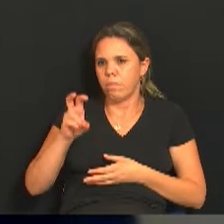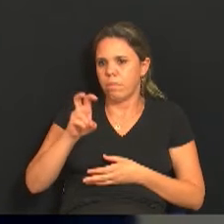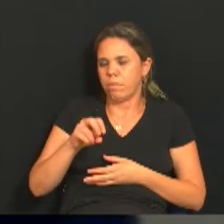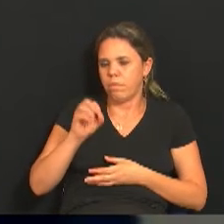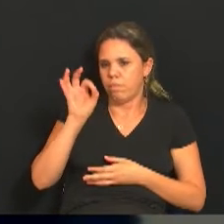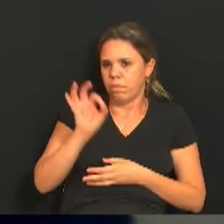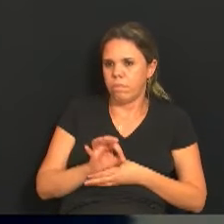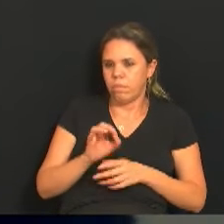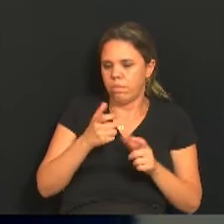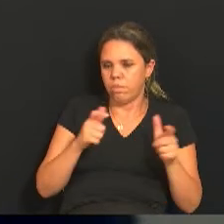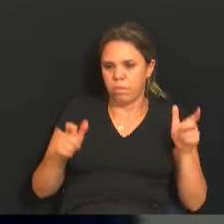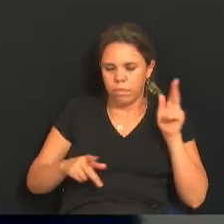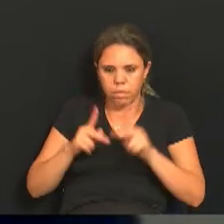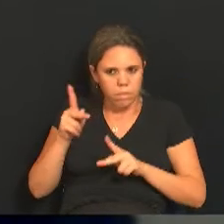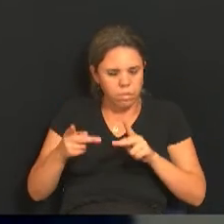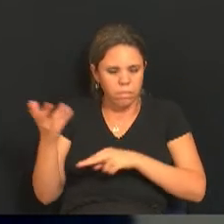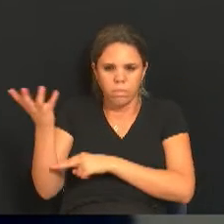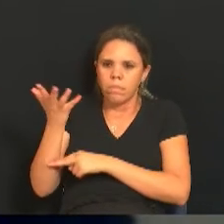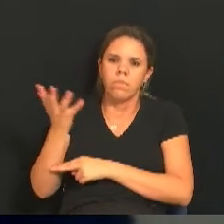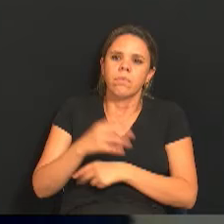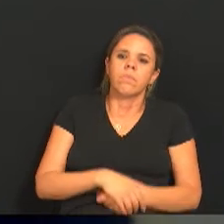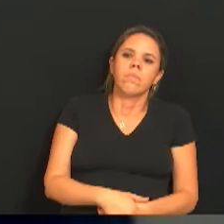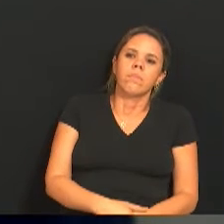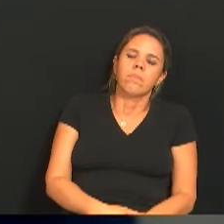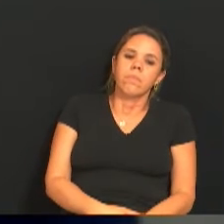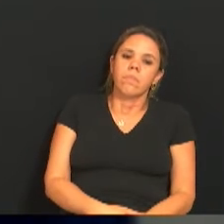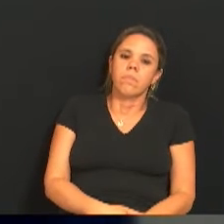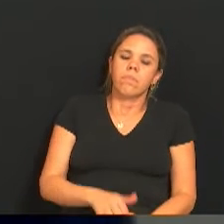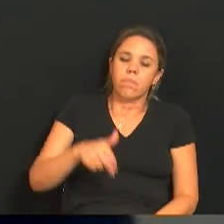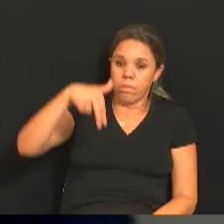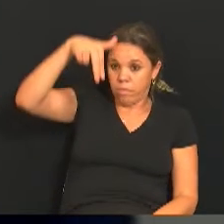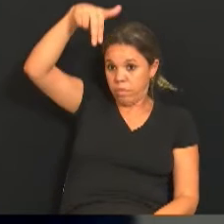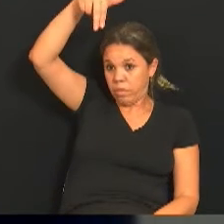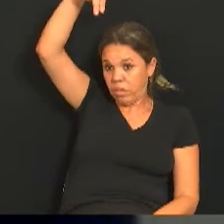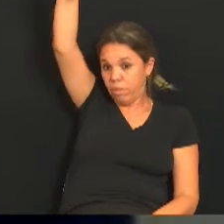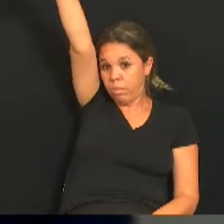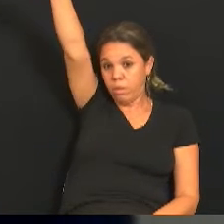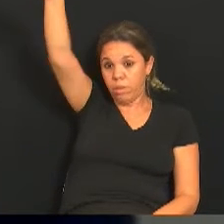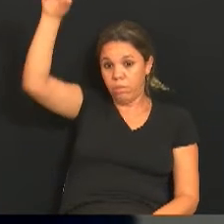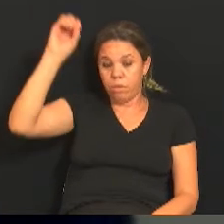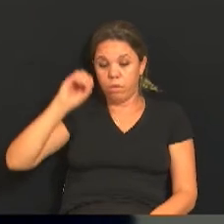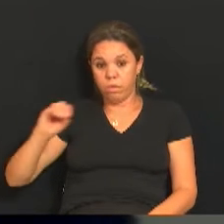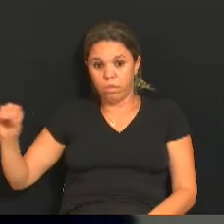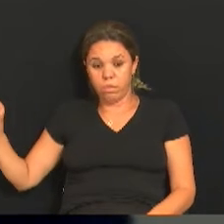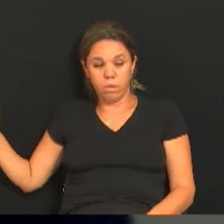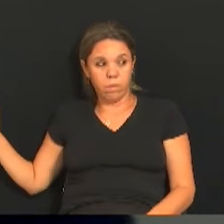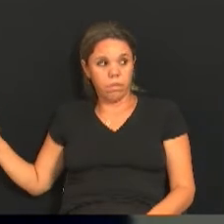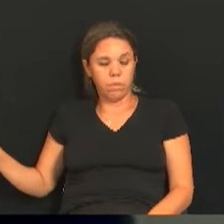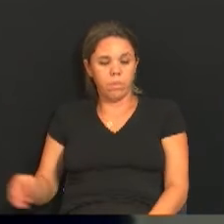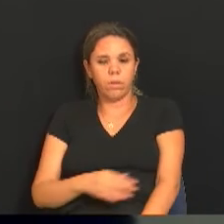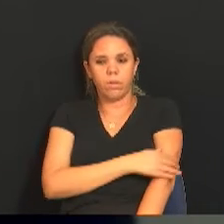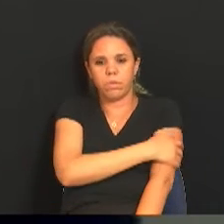tem um aumento de pessoas em situação de rua na região norte e na região leste. O que responde um pouco por esse